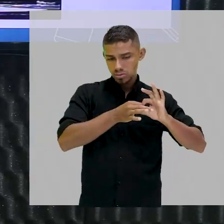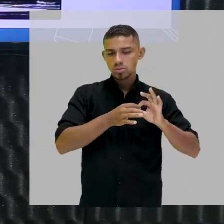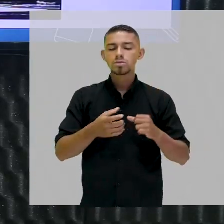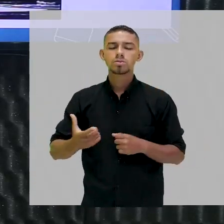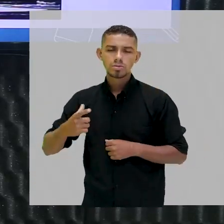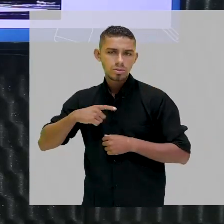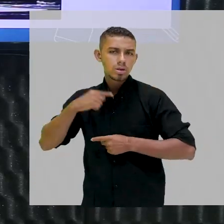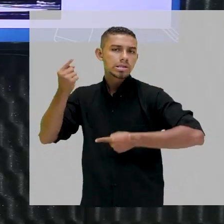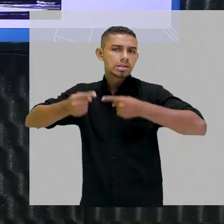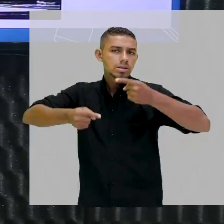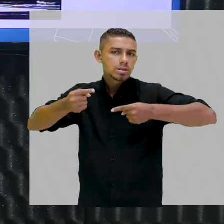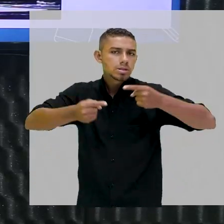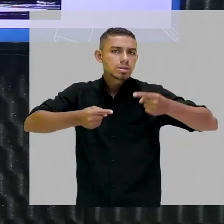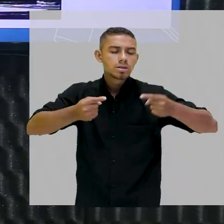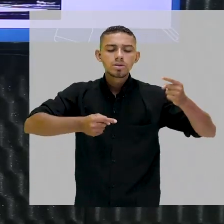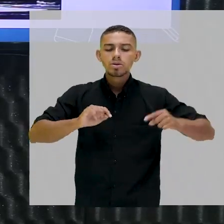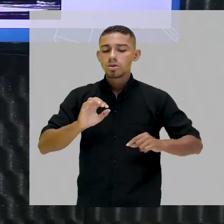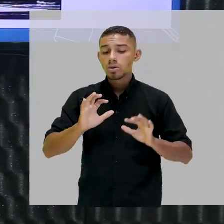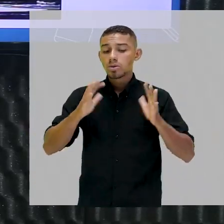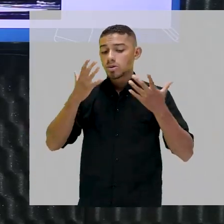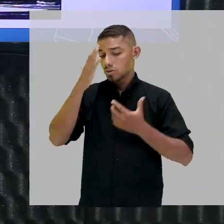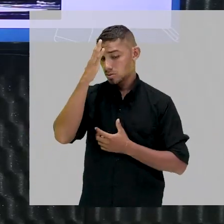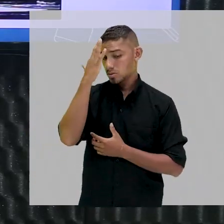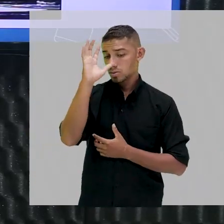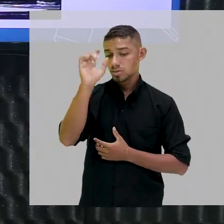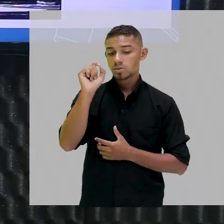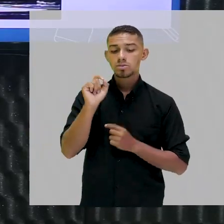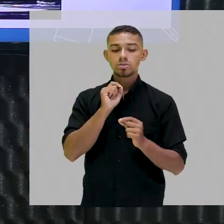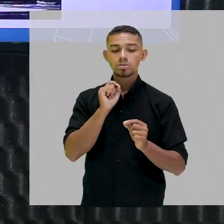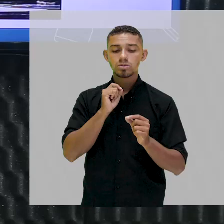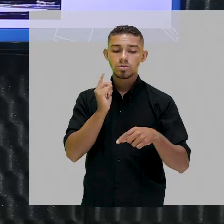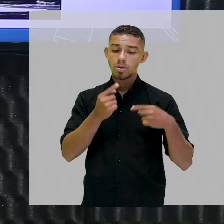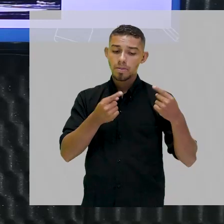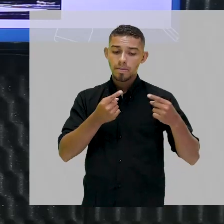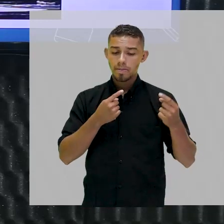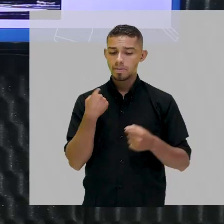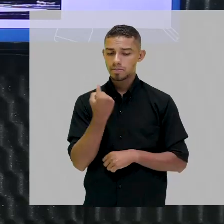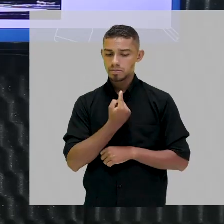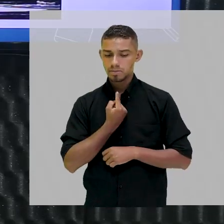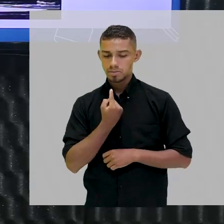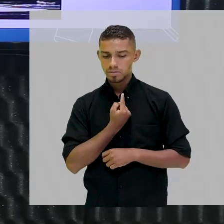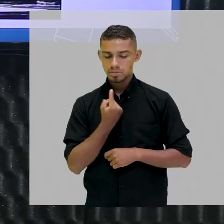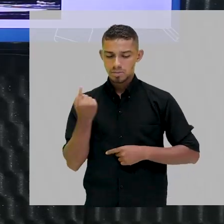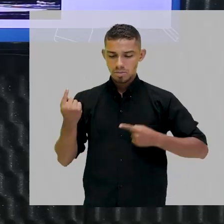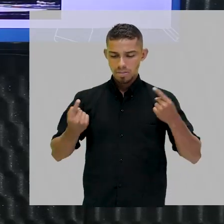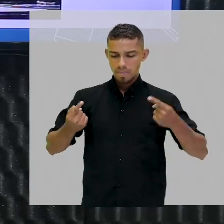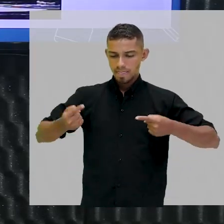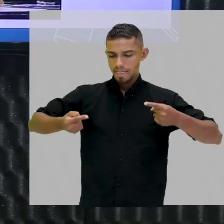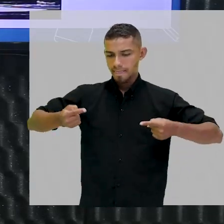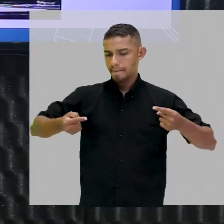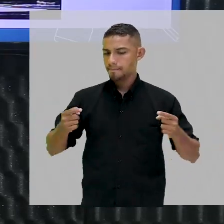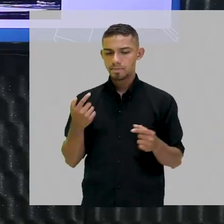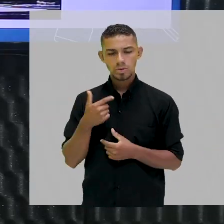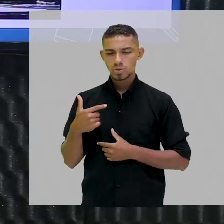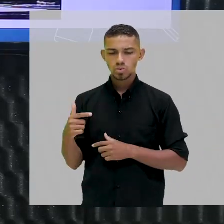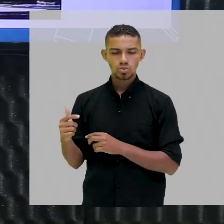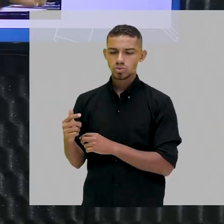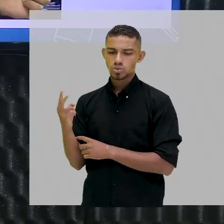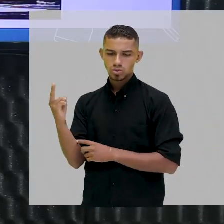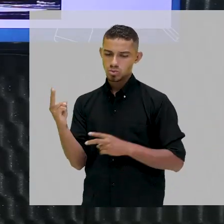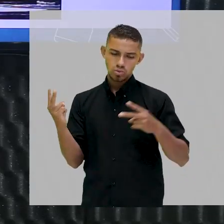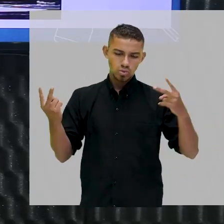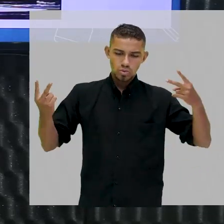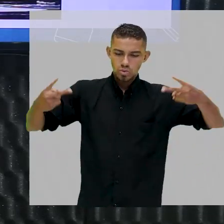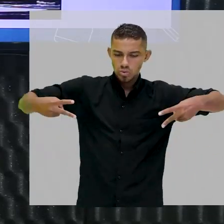as disputas acontecerão apenas em batalhas individuais. Não existirão batalhas